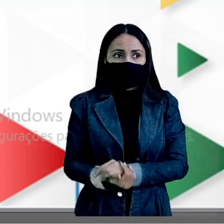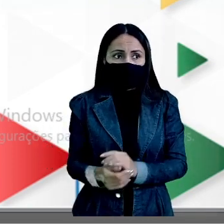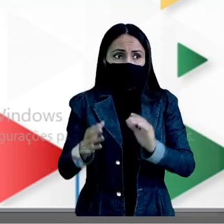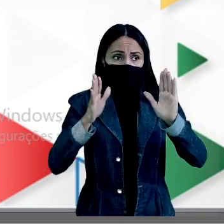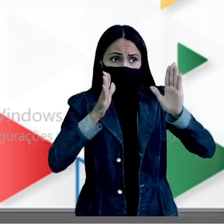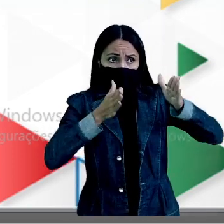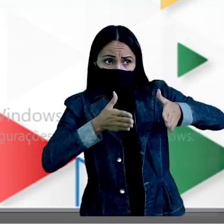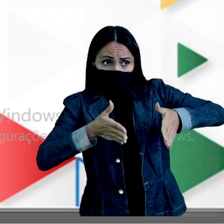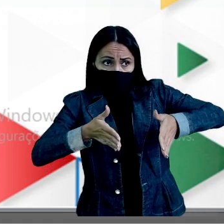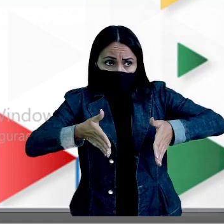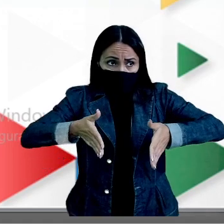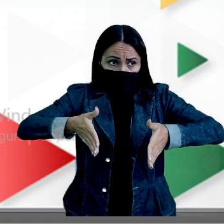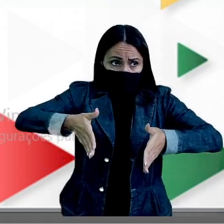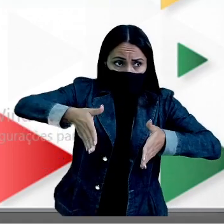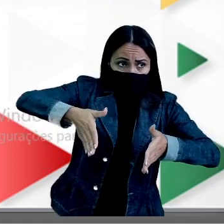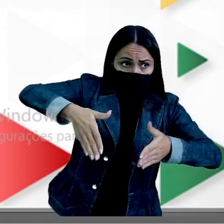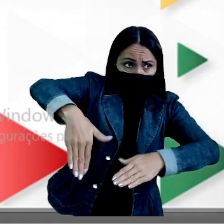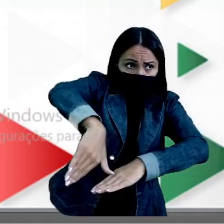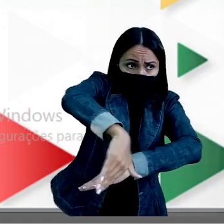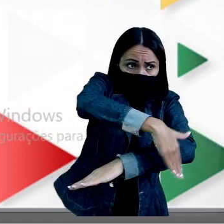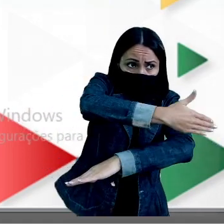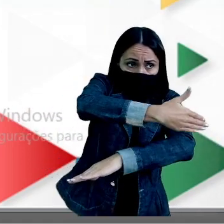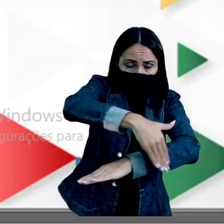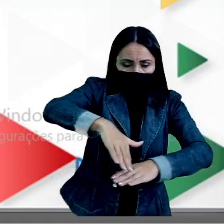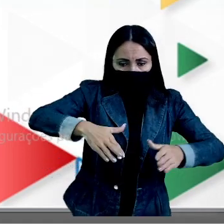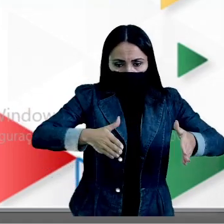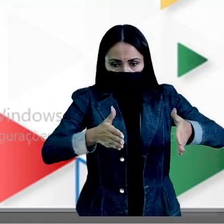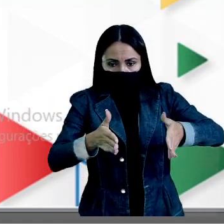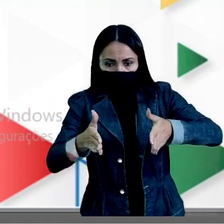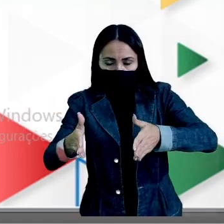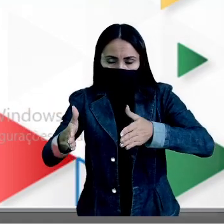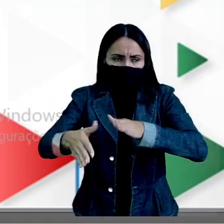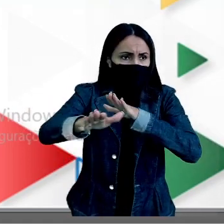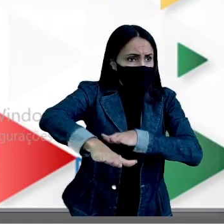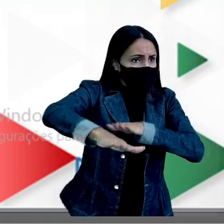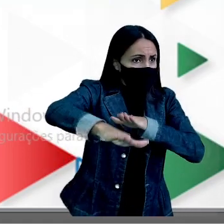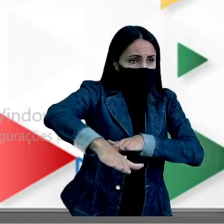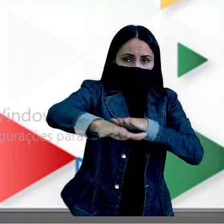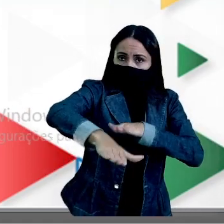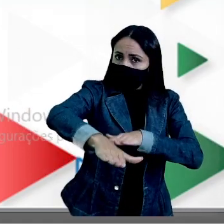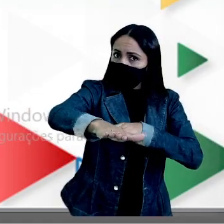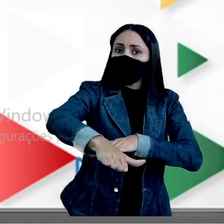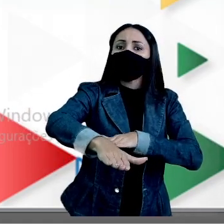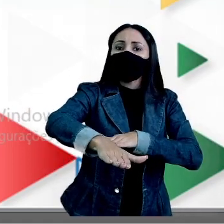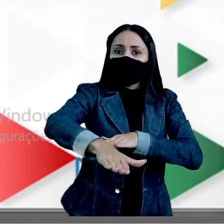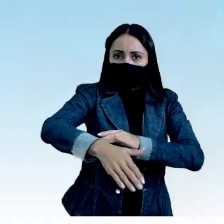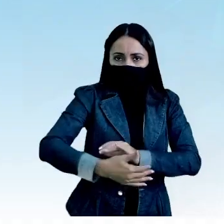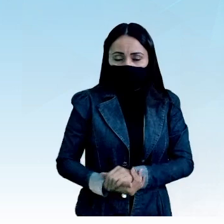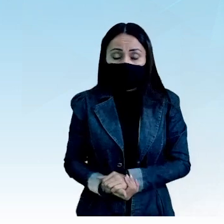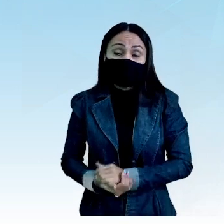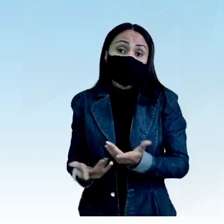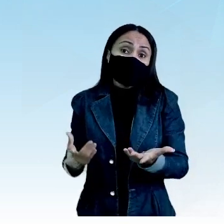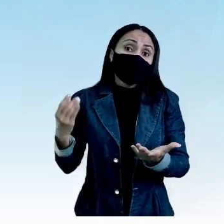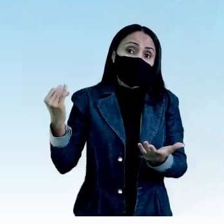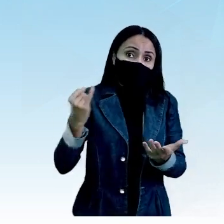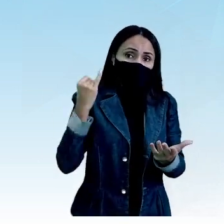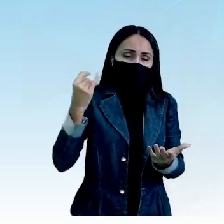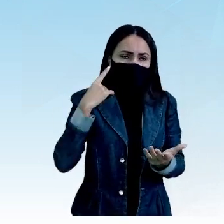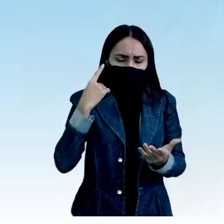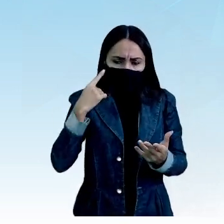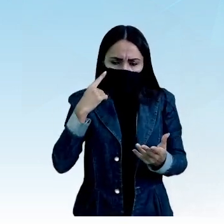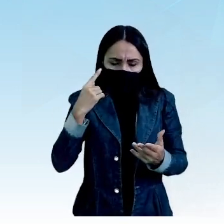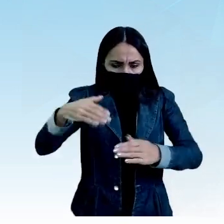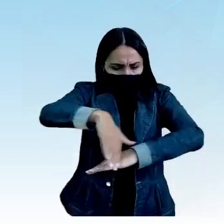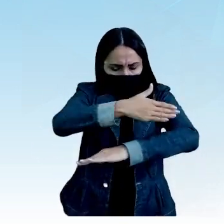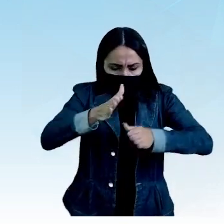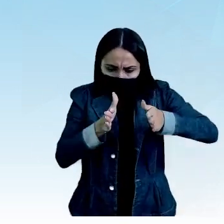sendo as ruas estreitas, as pessoas não têm medo e estão com vontade, né? Não se intimidam, aliás. E é interessante porque a rua é estreita,